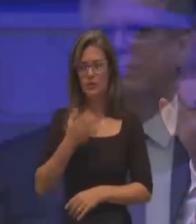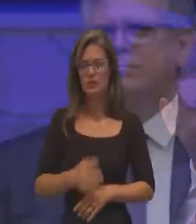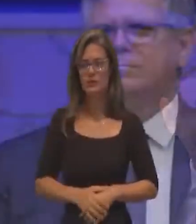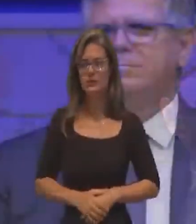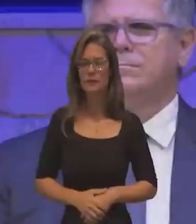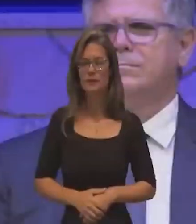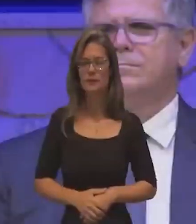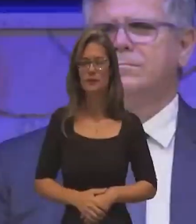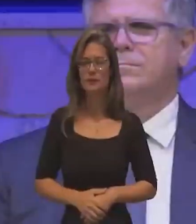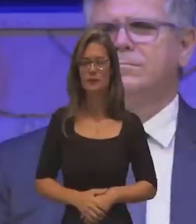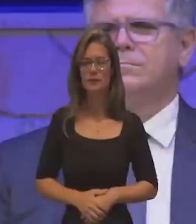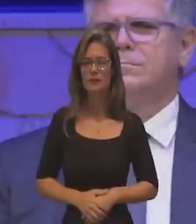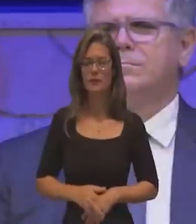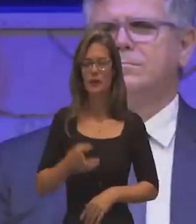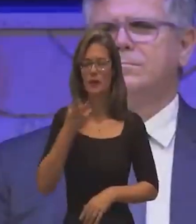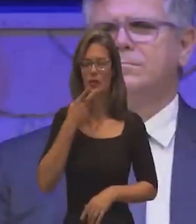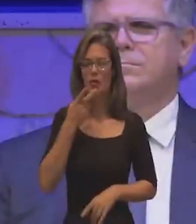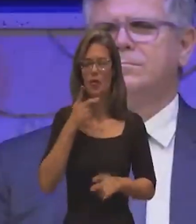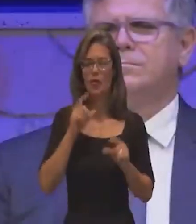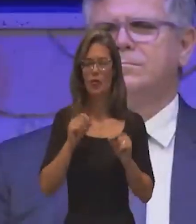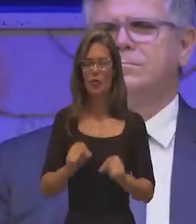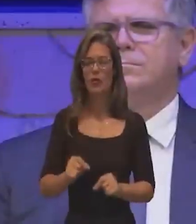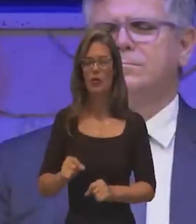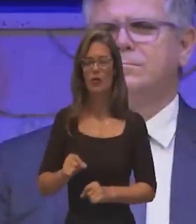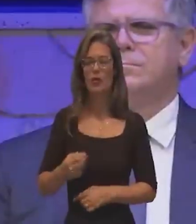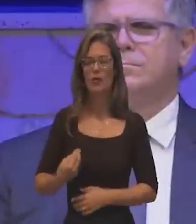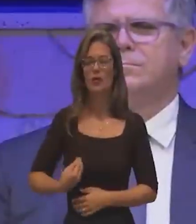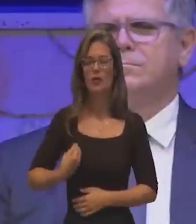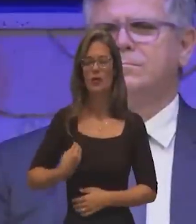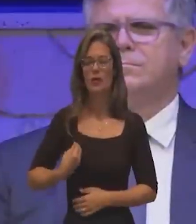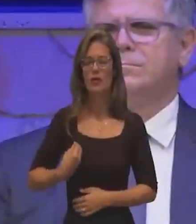que justamente nos fala sobre essa realidade.